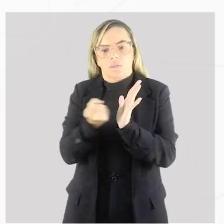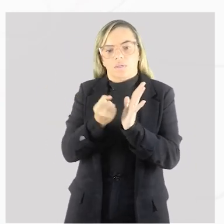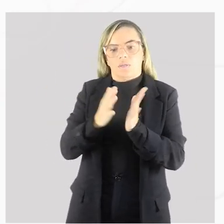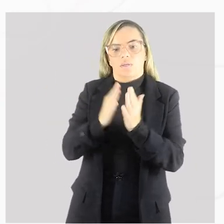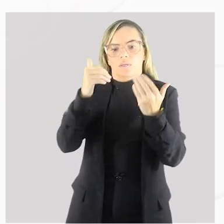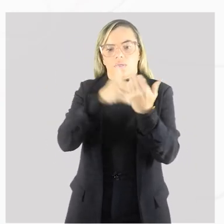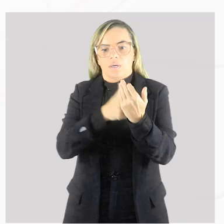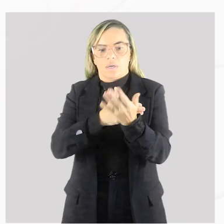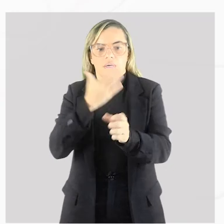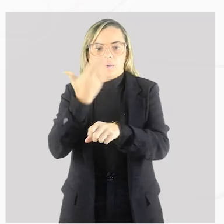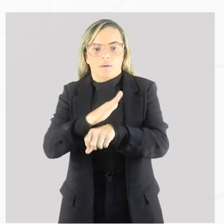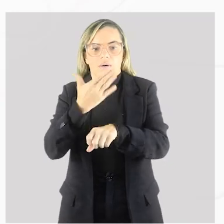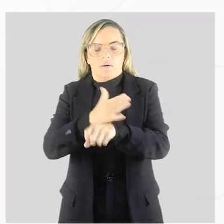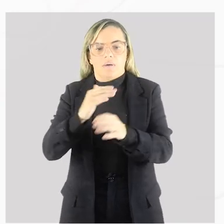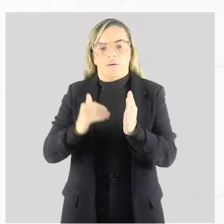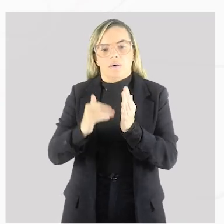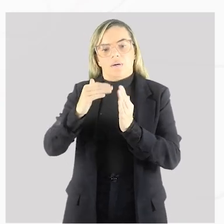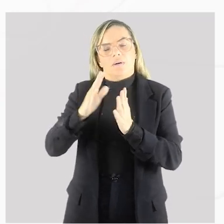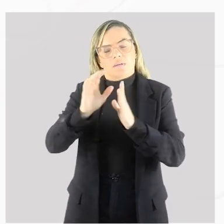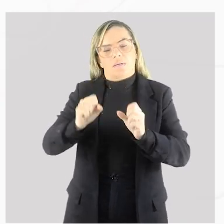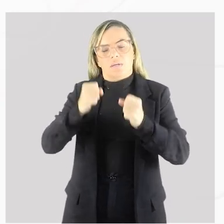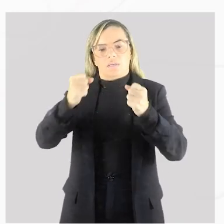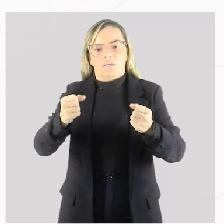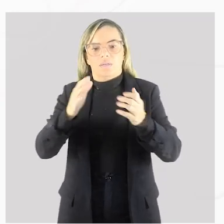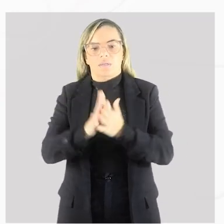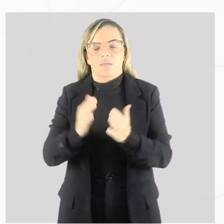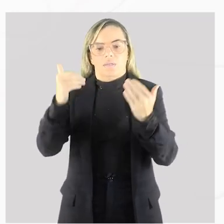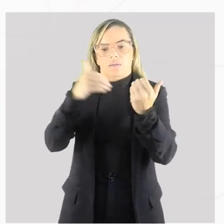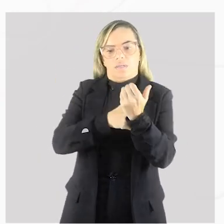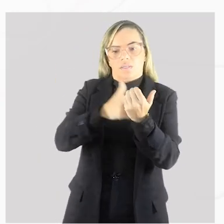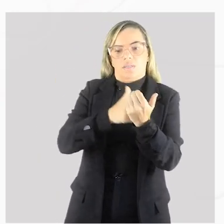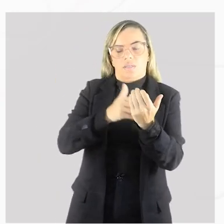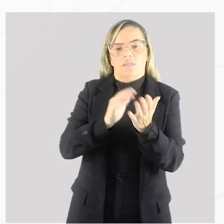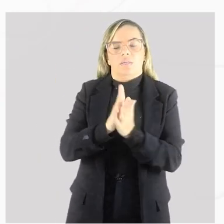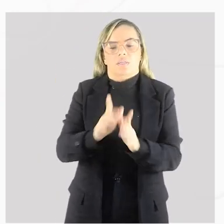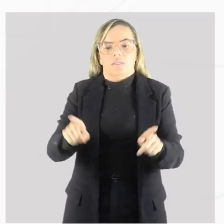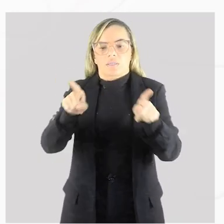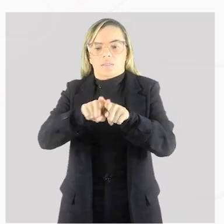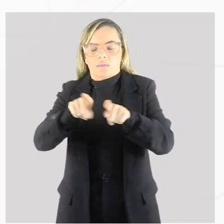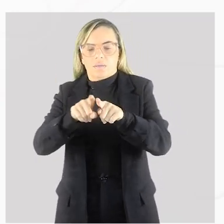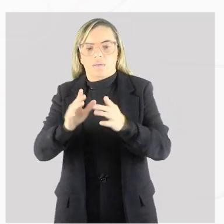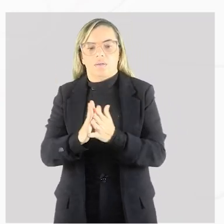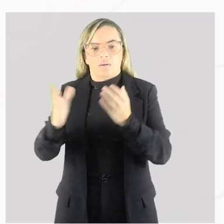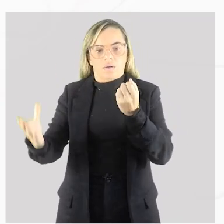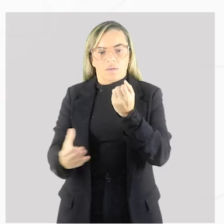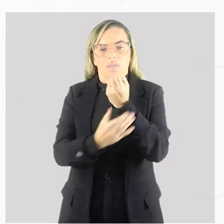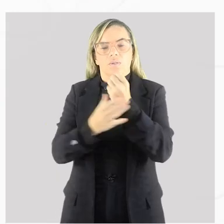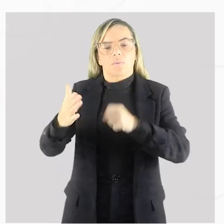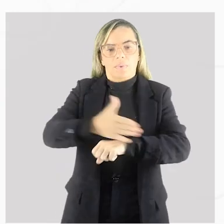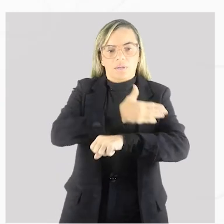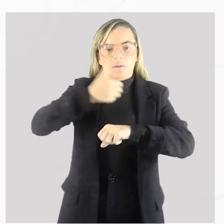prática, além de aumentar as possibilidades de senha, gera um aumento na segurança.